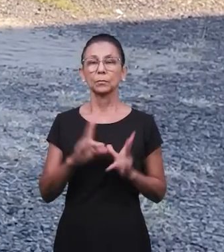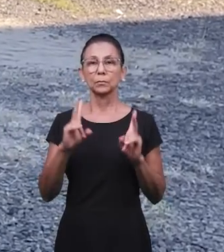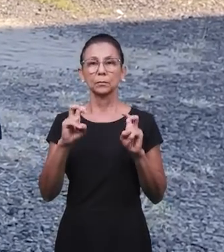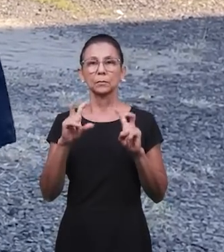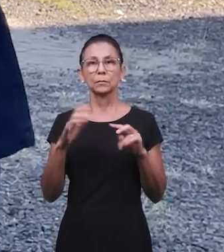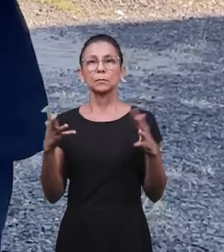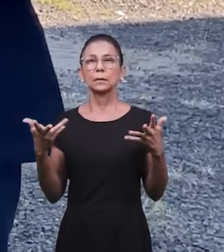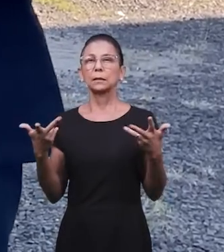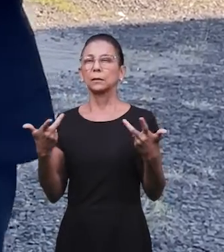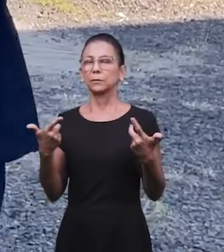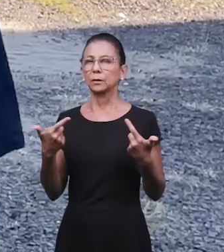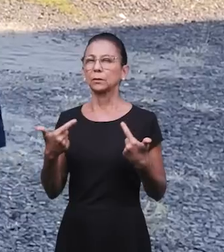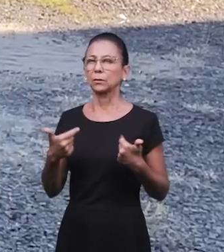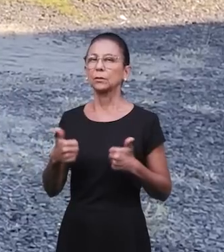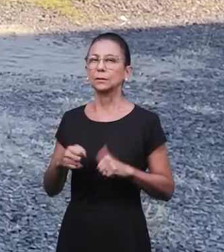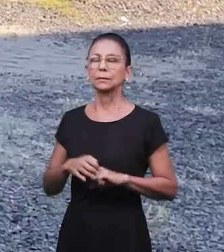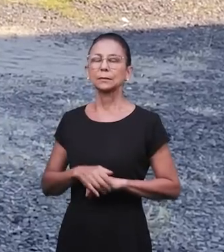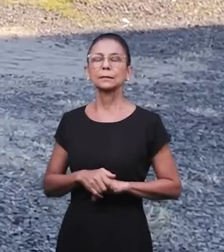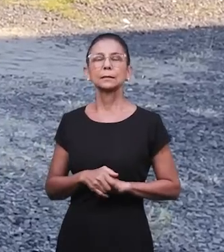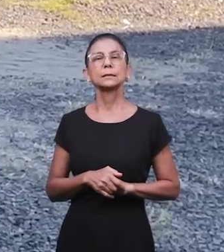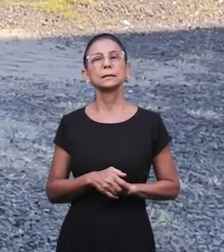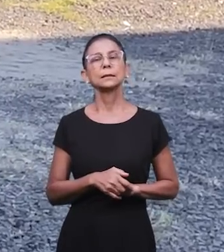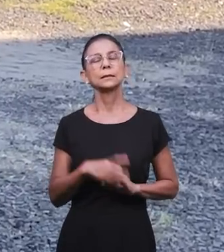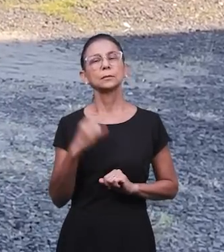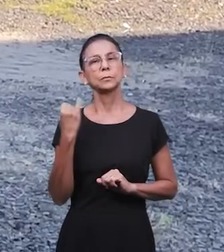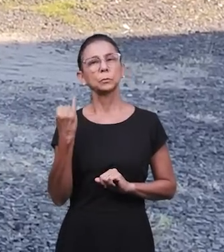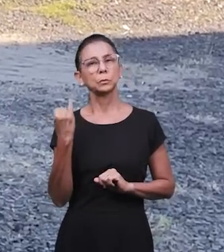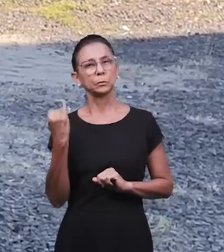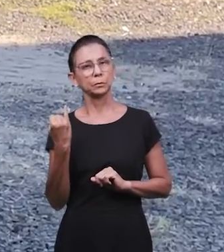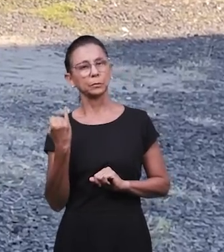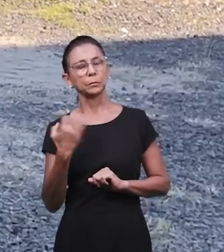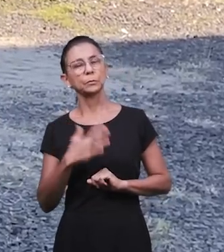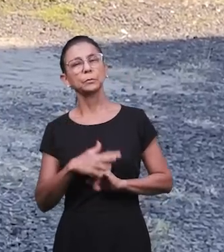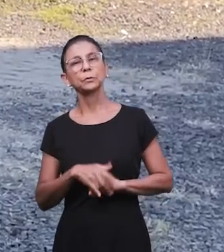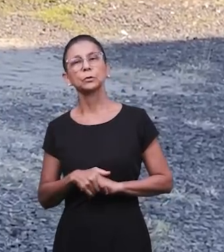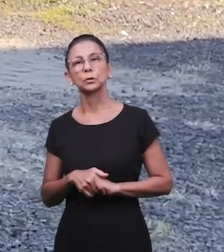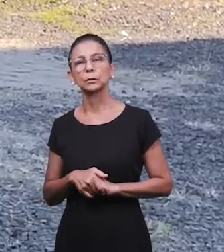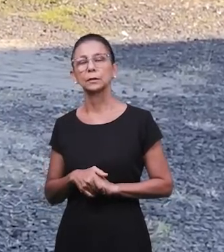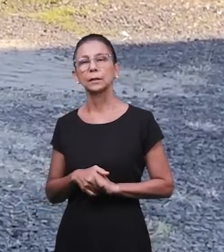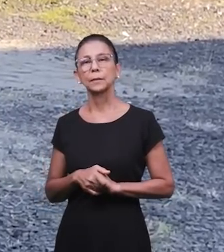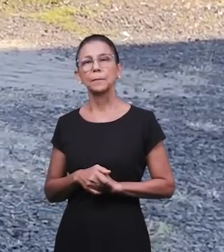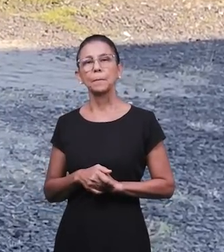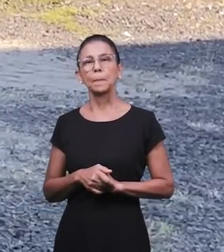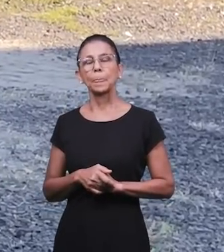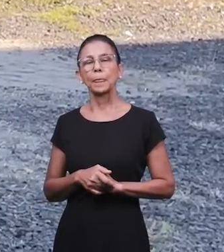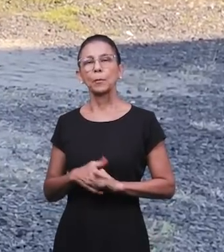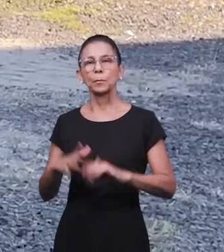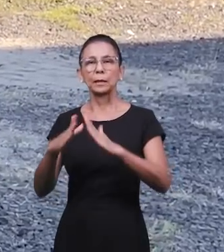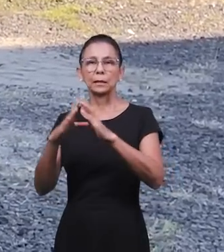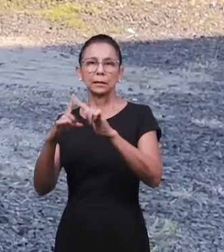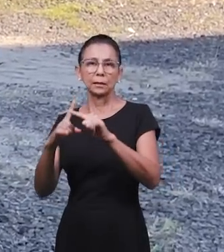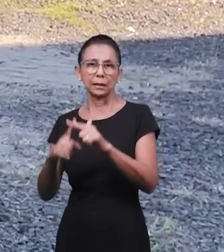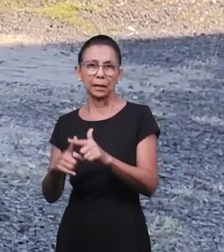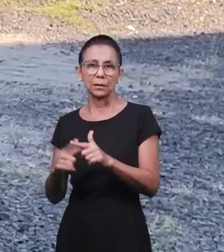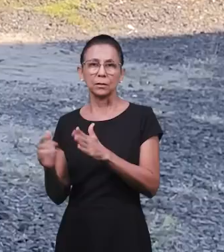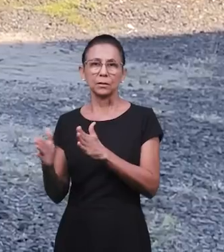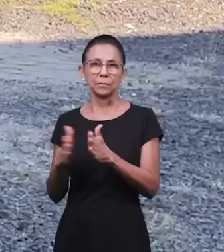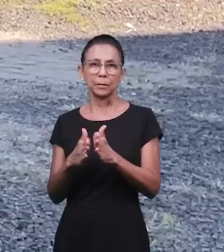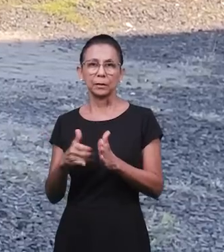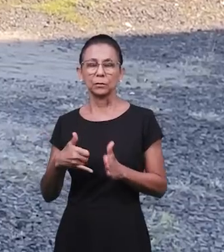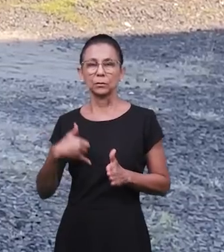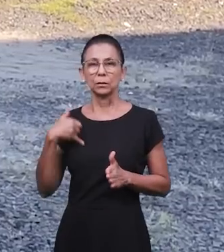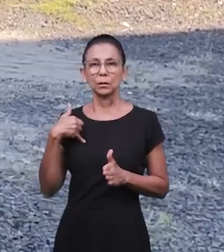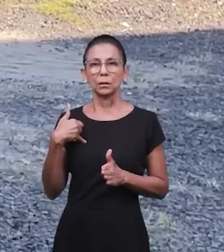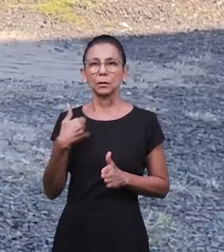que o senhor tem dado para que seja trazido para a igreja nesse aniversário. Então, foi falado primeiro sobre o que culto é o